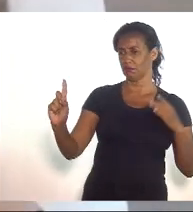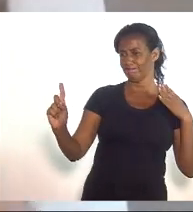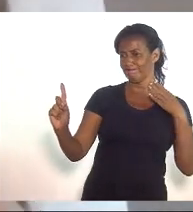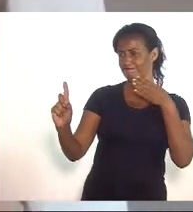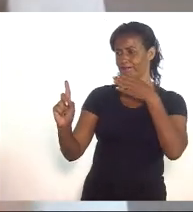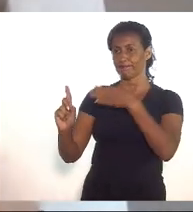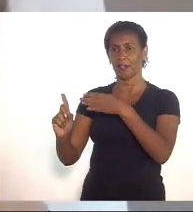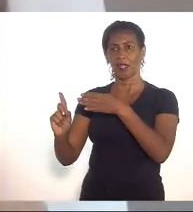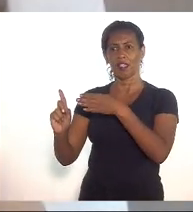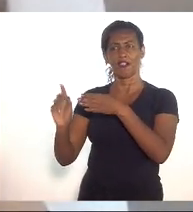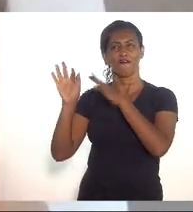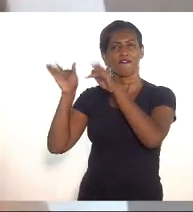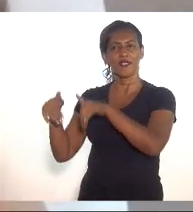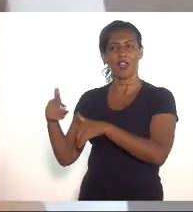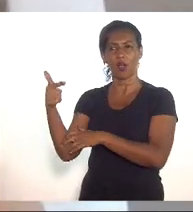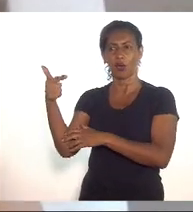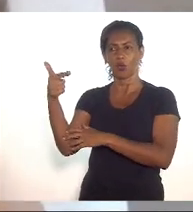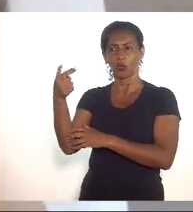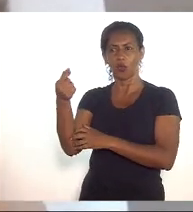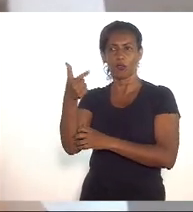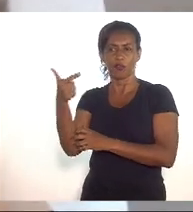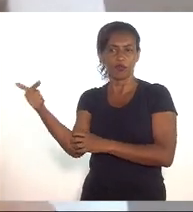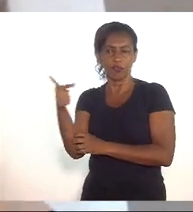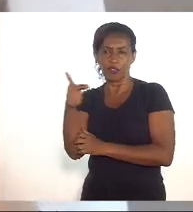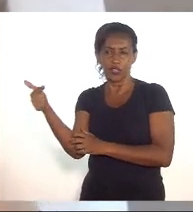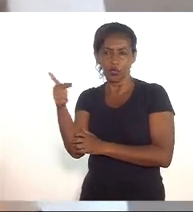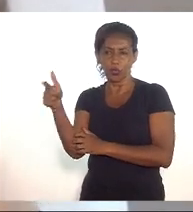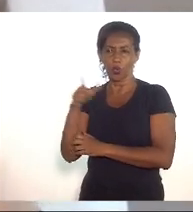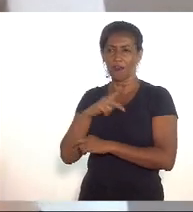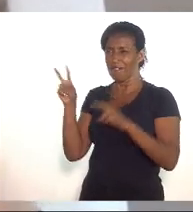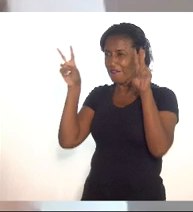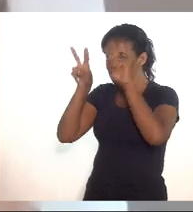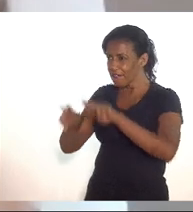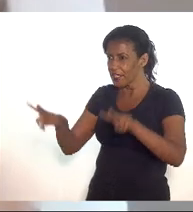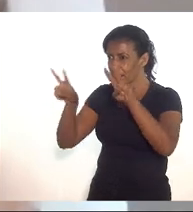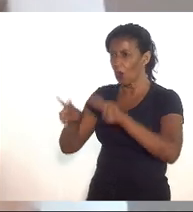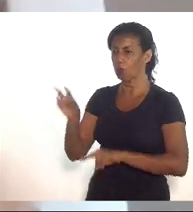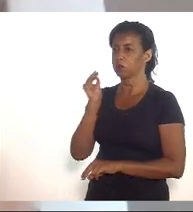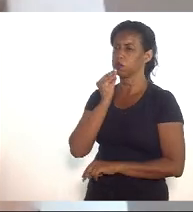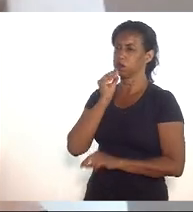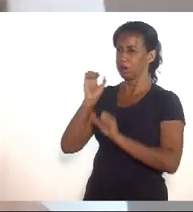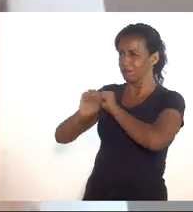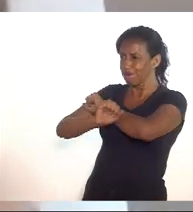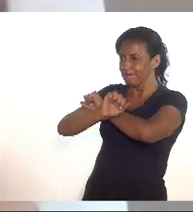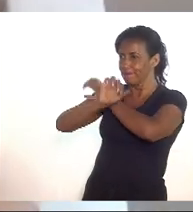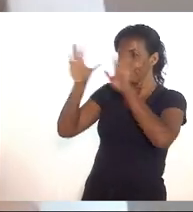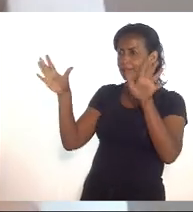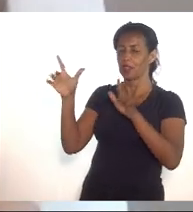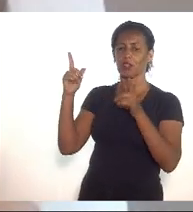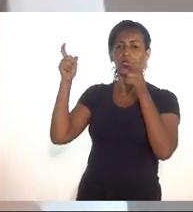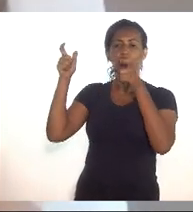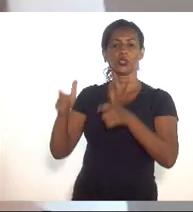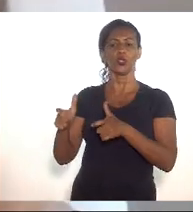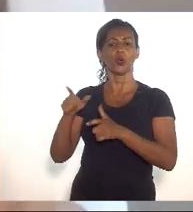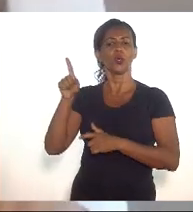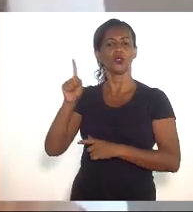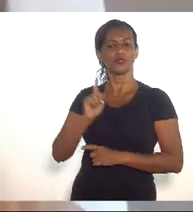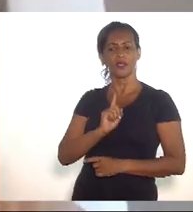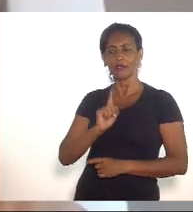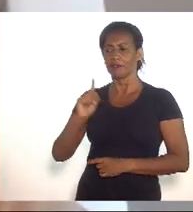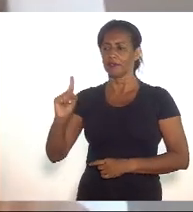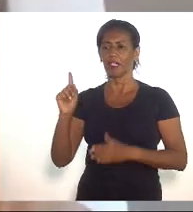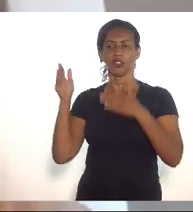de 2022 com uma visão muito clara de aonde a gente está e para onde a gente